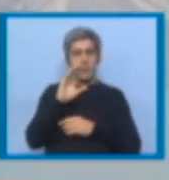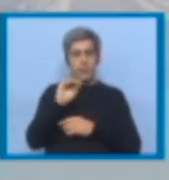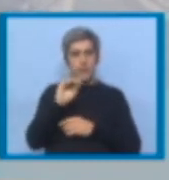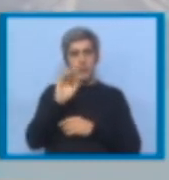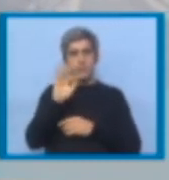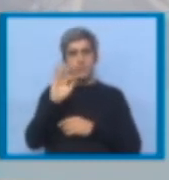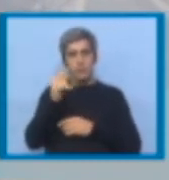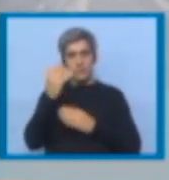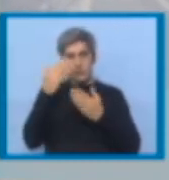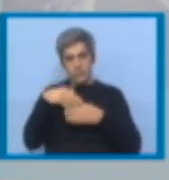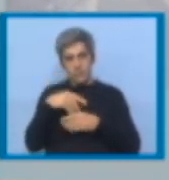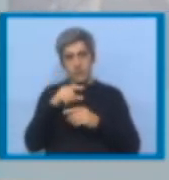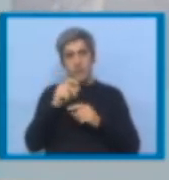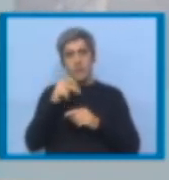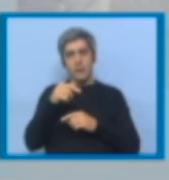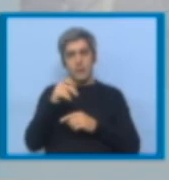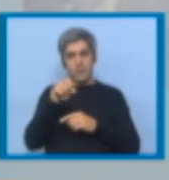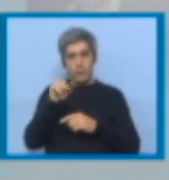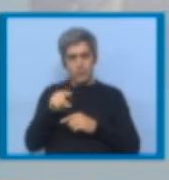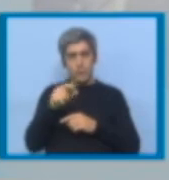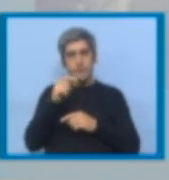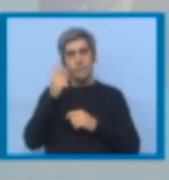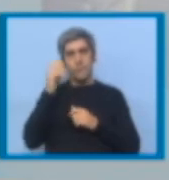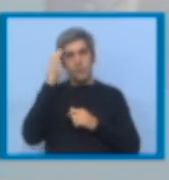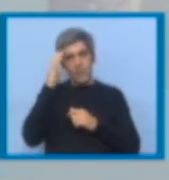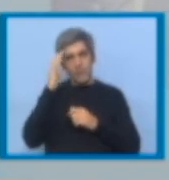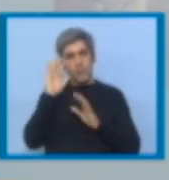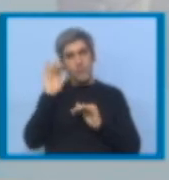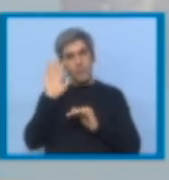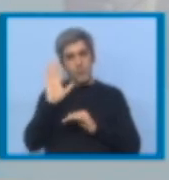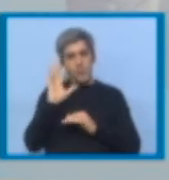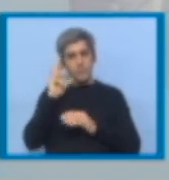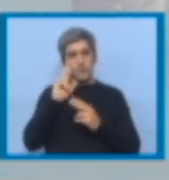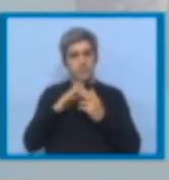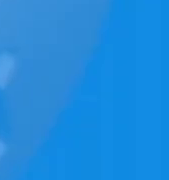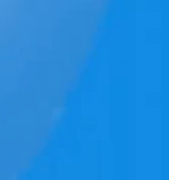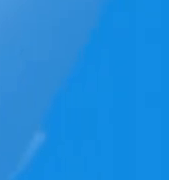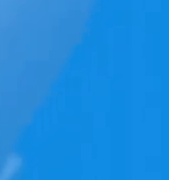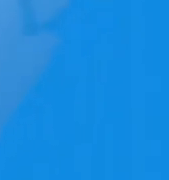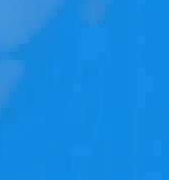22h45 na Antena 1. Tenha então uma muito boa tarde e até amanhã, se Deus quiser.